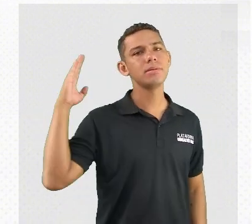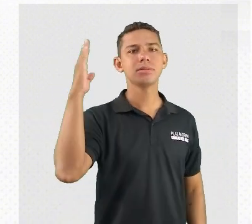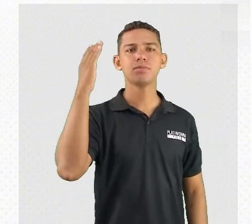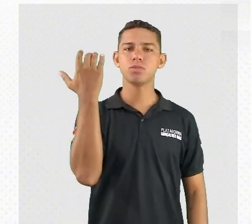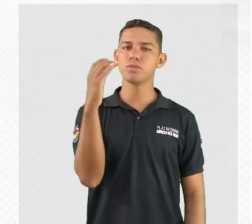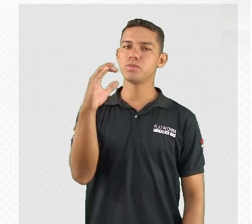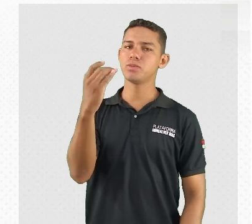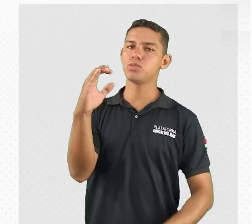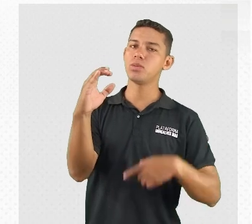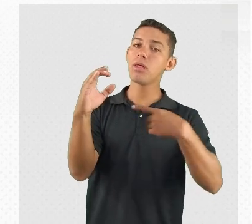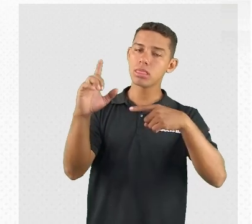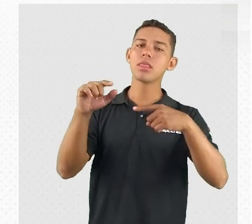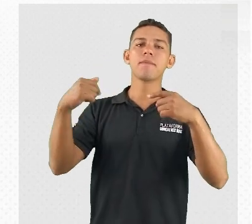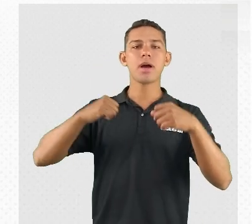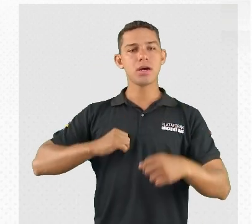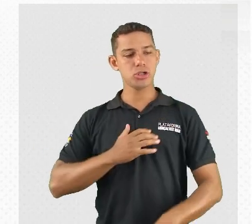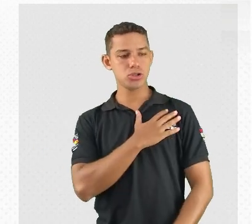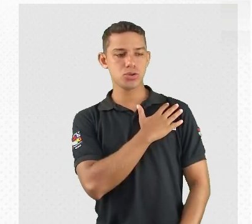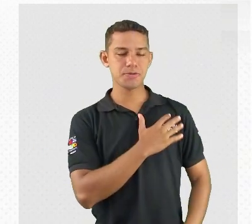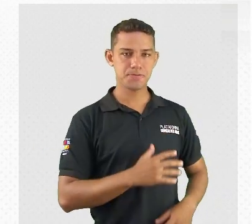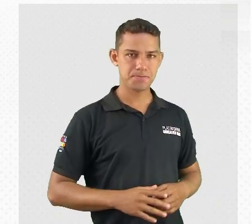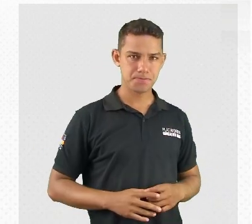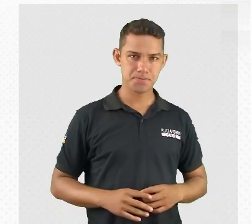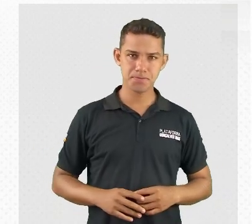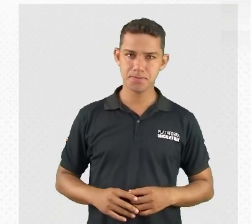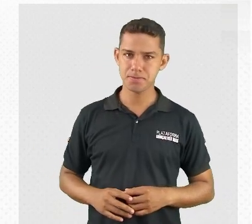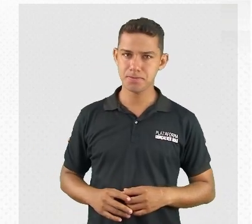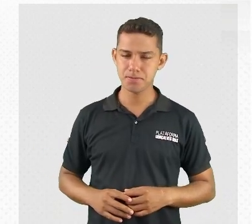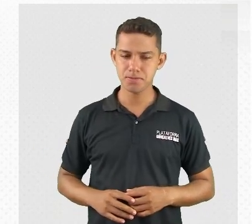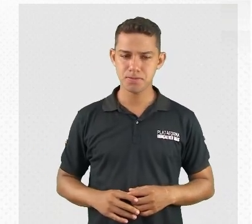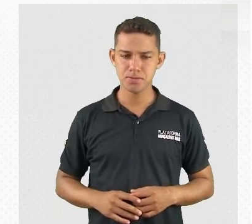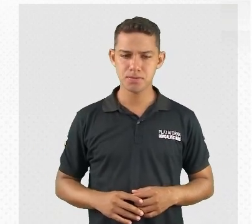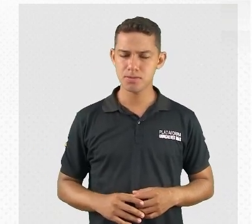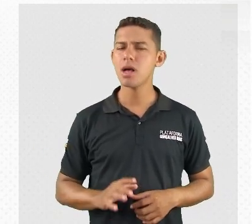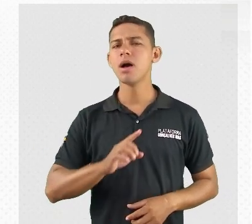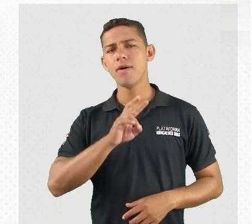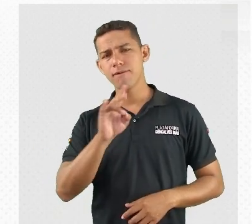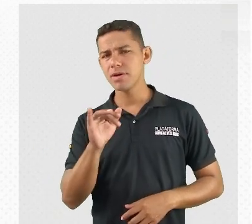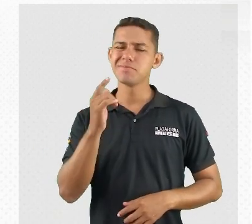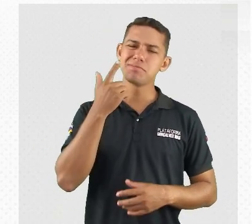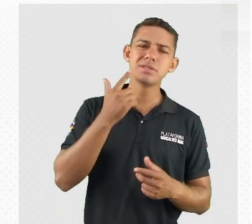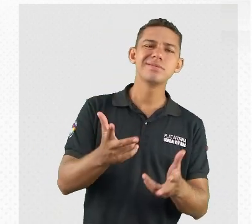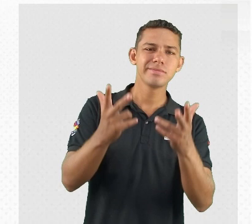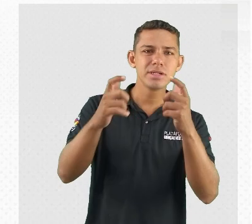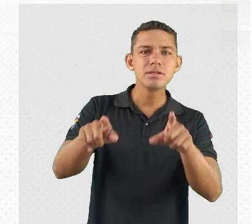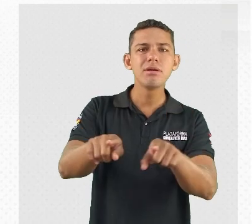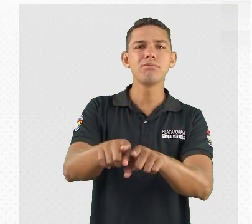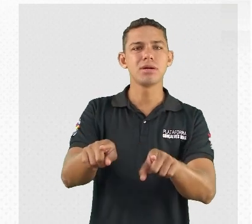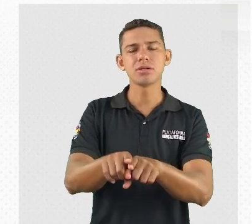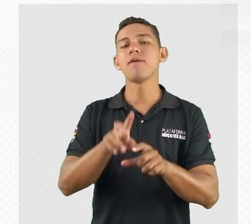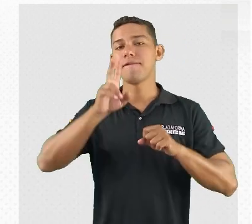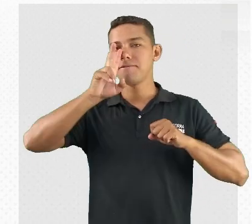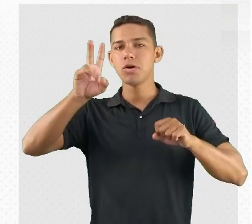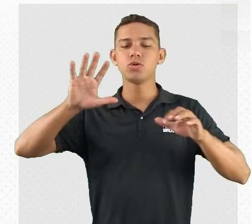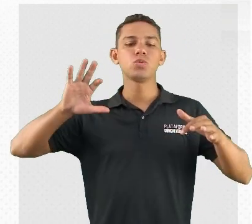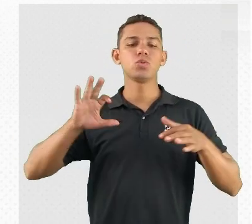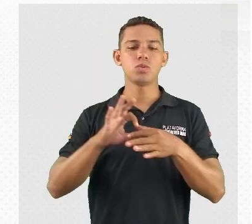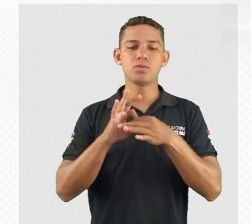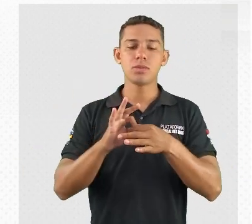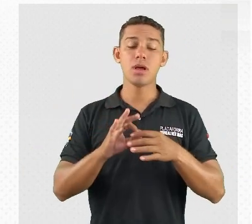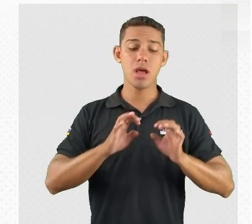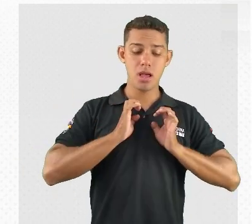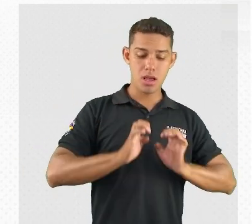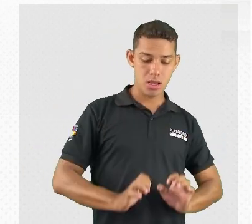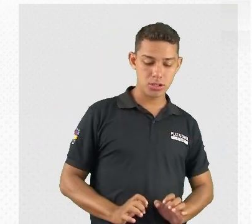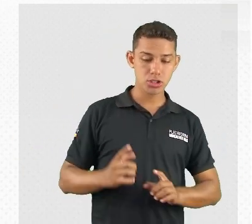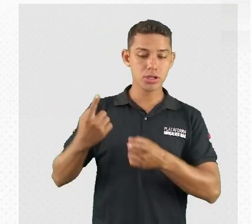ciência para Aristóteles, né? E a gente vai perceber também que existe uma forte ligação entre a ética